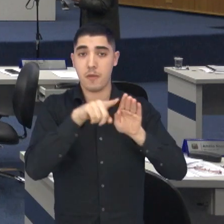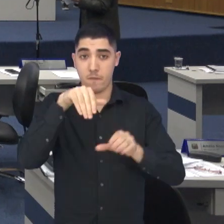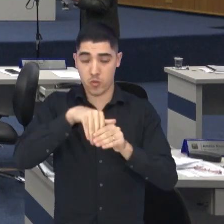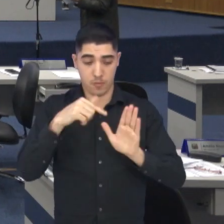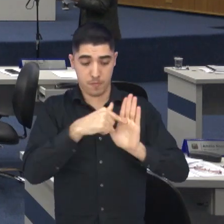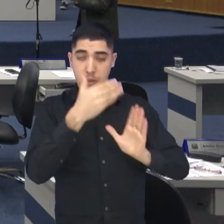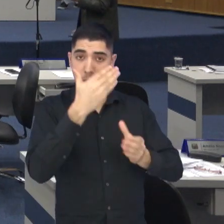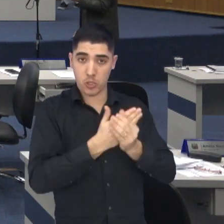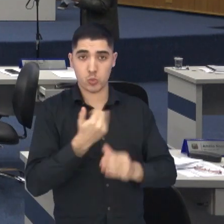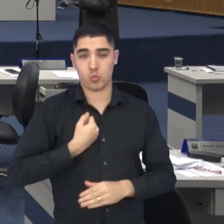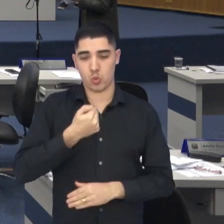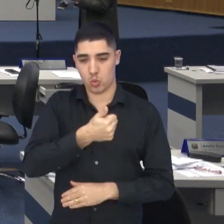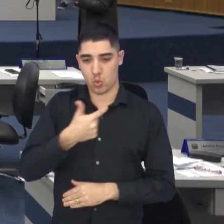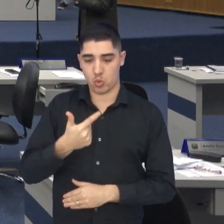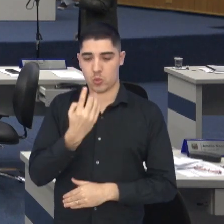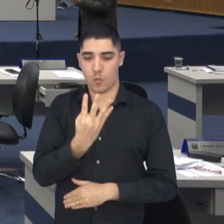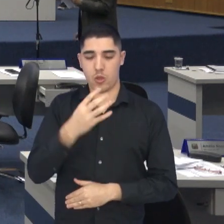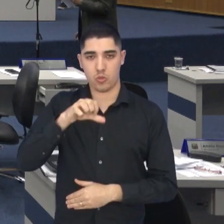processo número